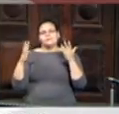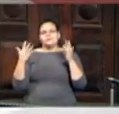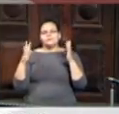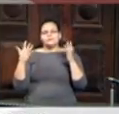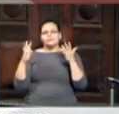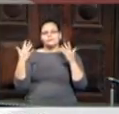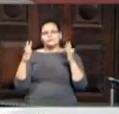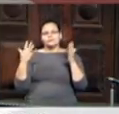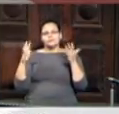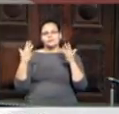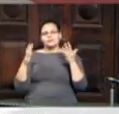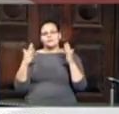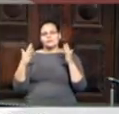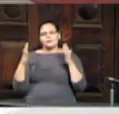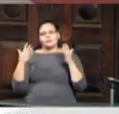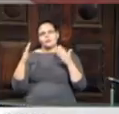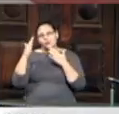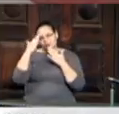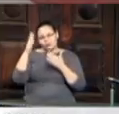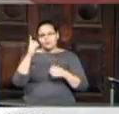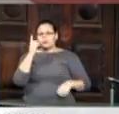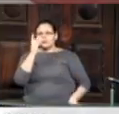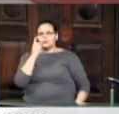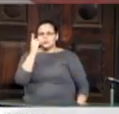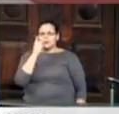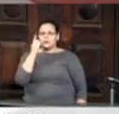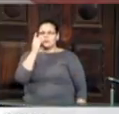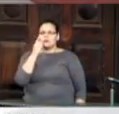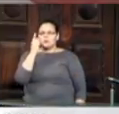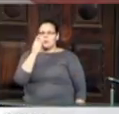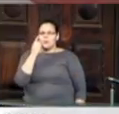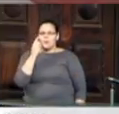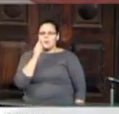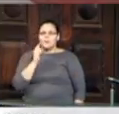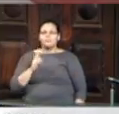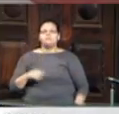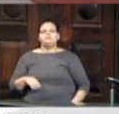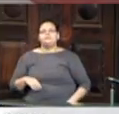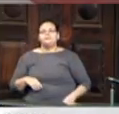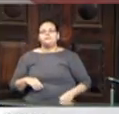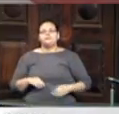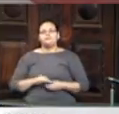Muito obrigado, querido Ricardo Cravo Albim.